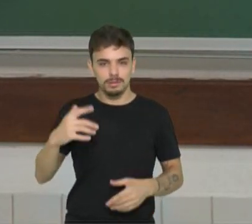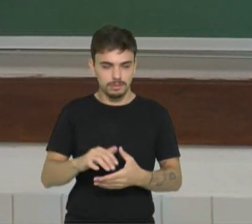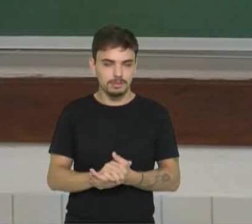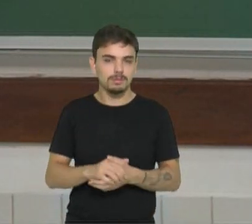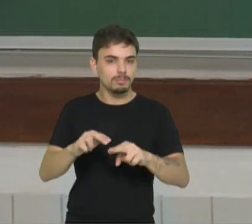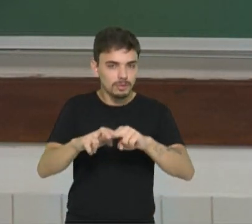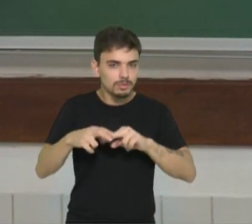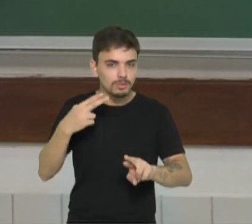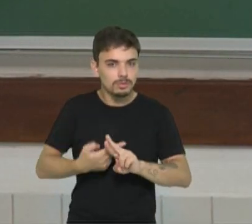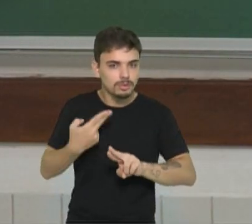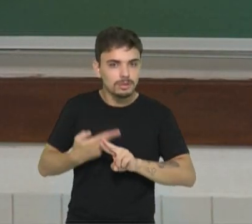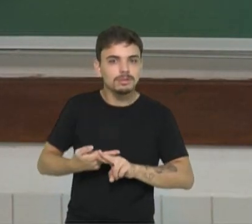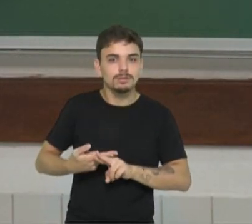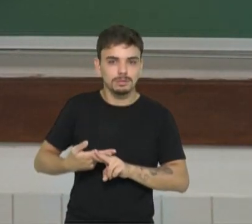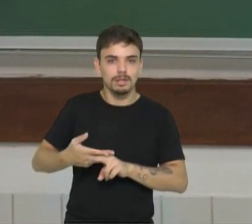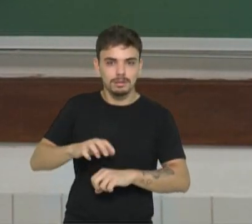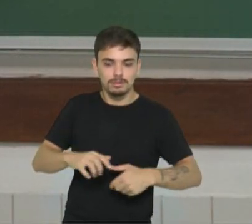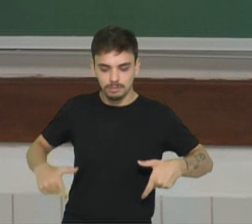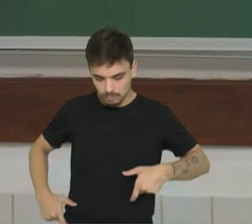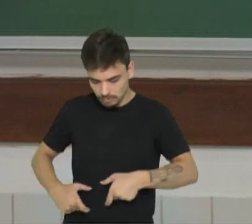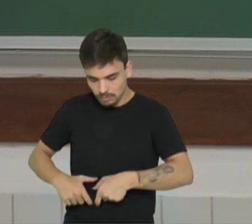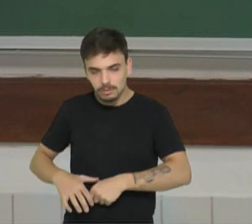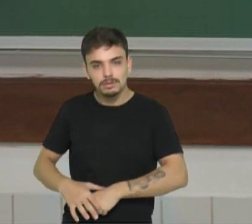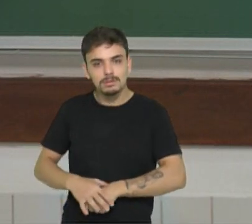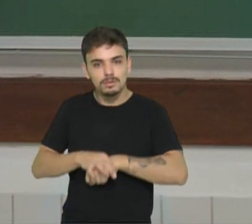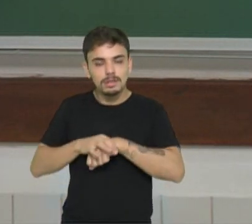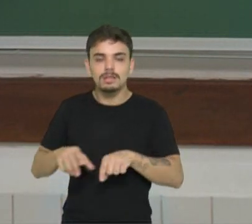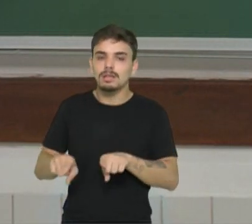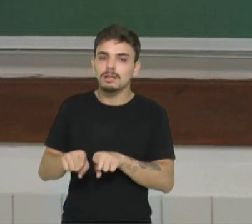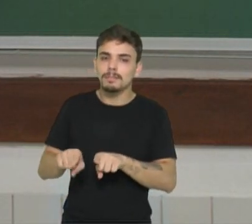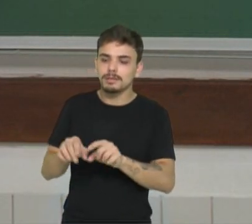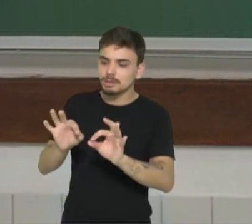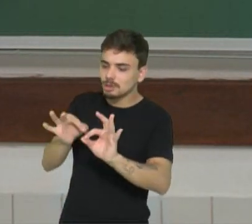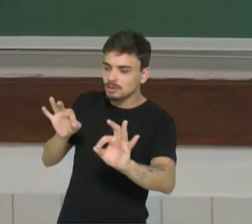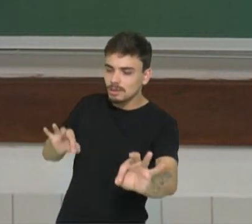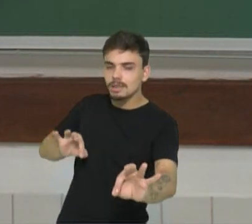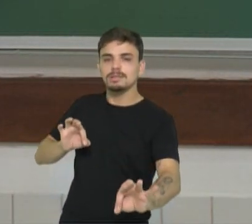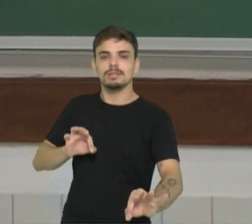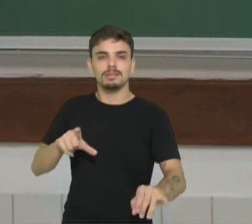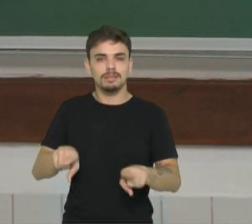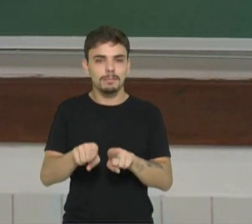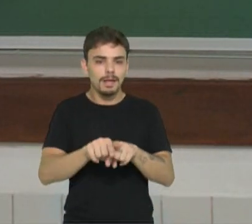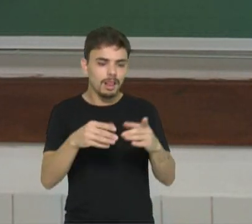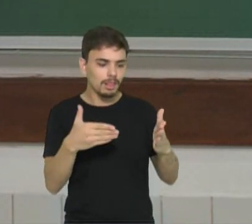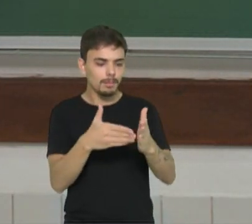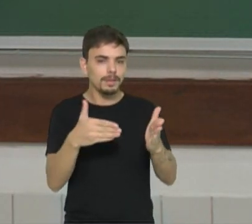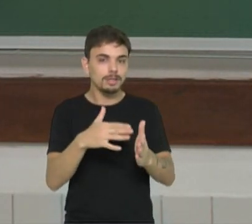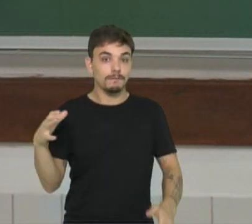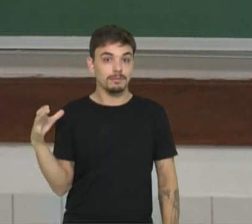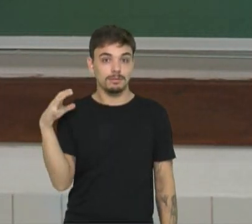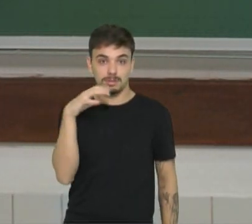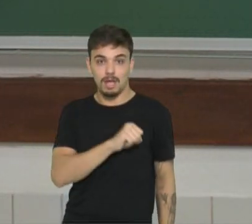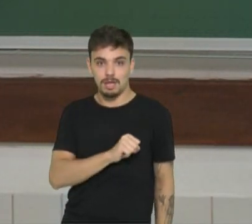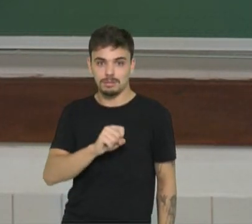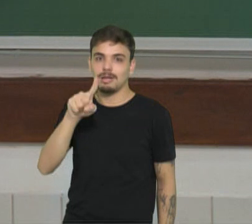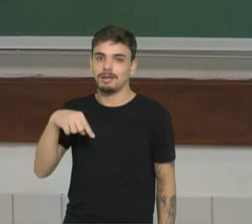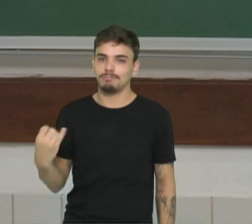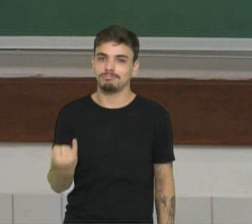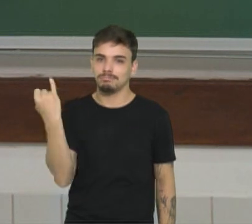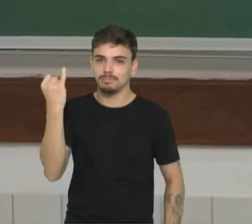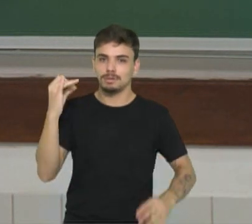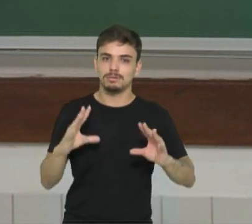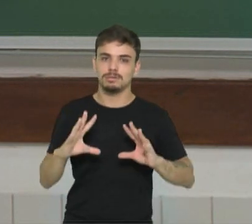segurança, manter a distância, respeitar os limites de velocidade, né? Tudo isso é importantíssimo na